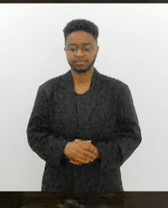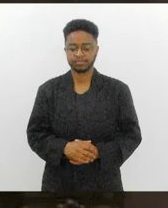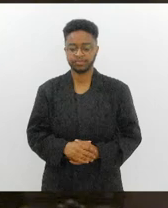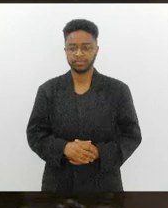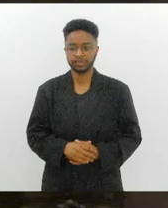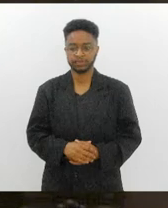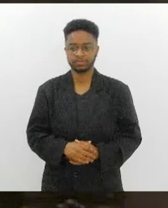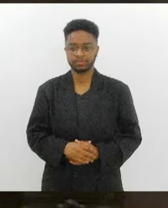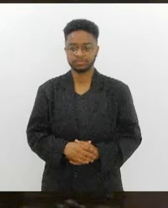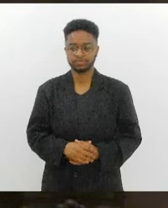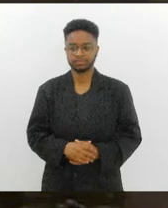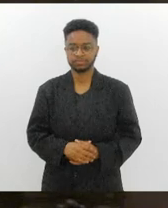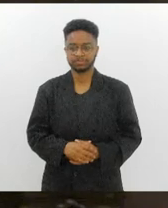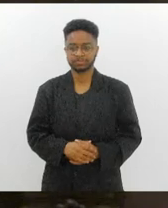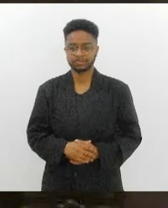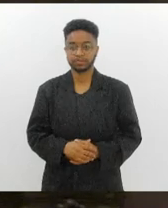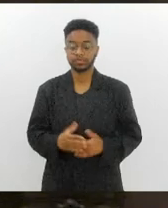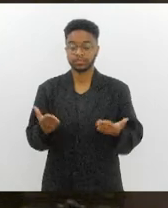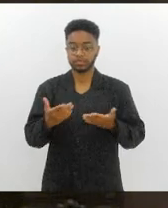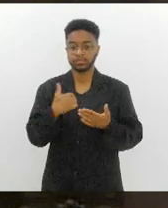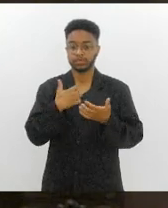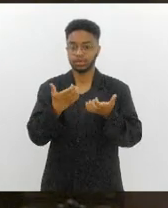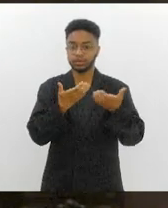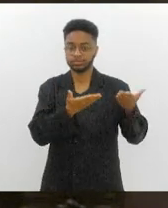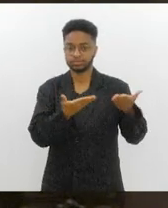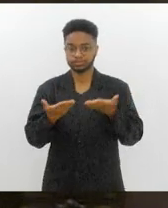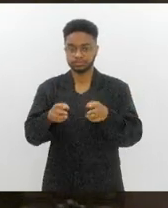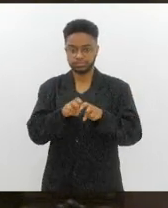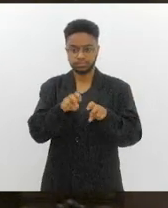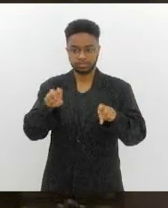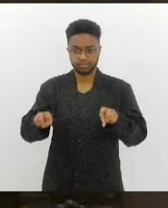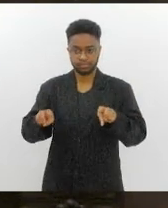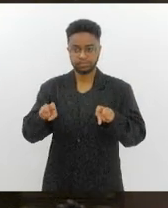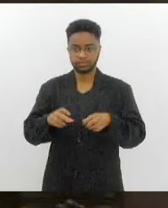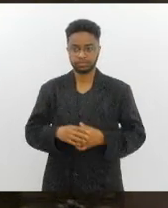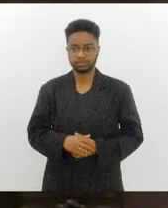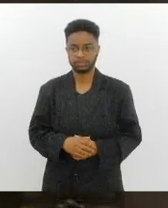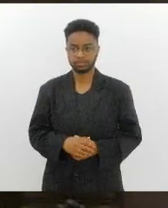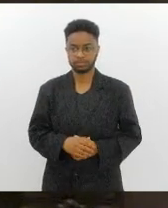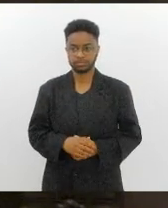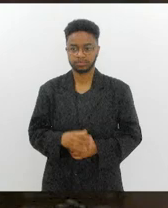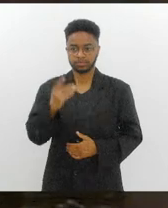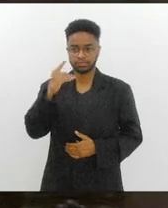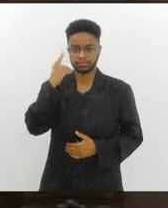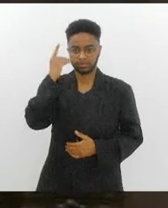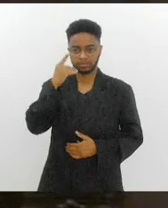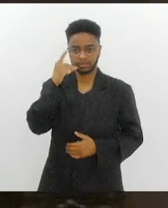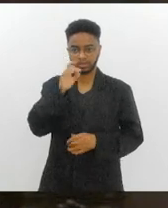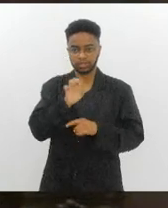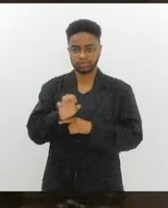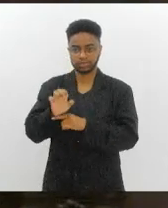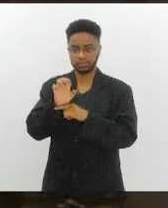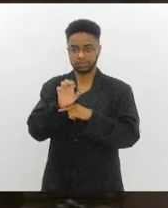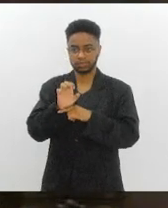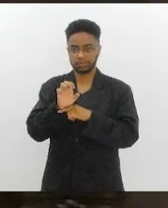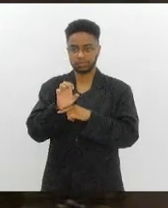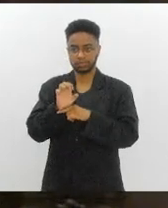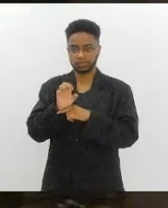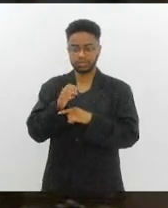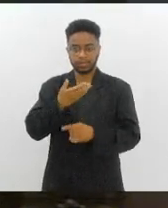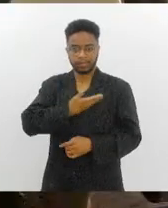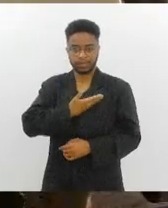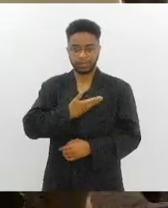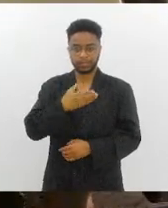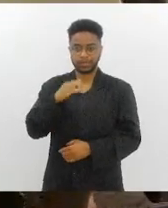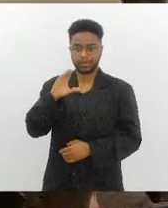Eu gostaria de convidar para compor a mesa o deputado estadual, querido amigo Carlos